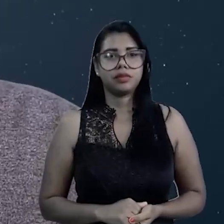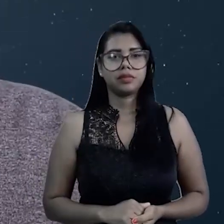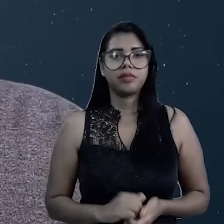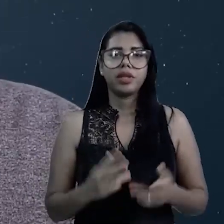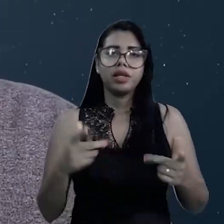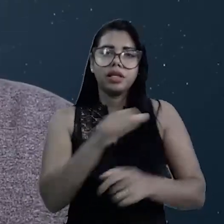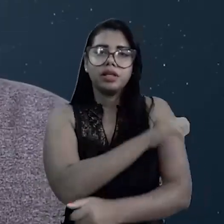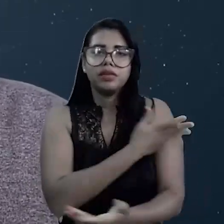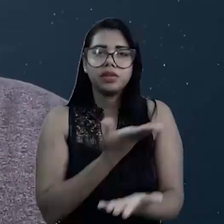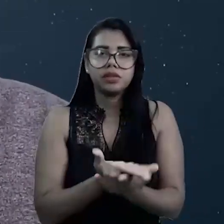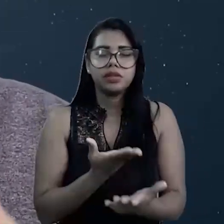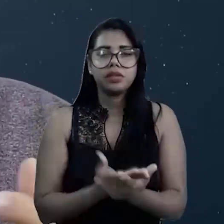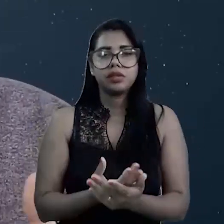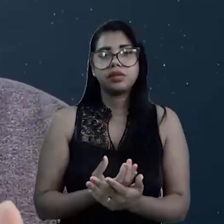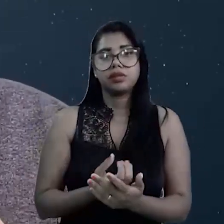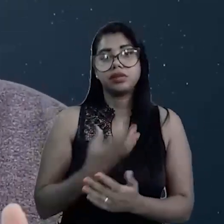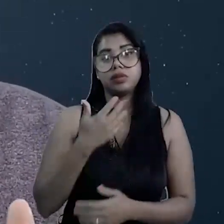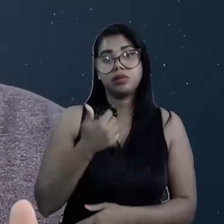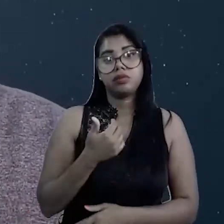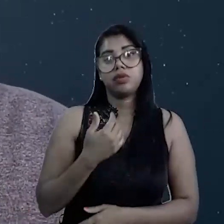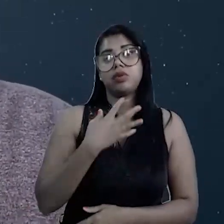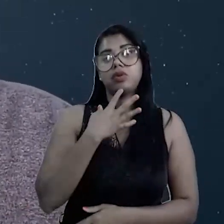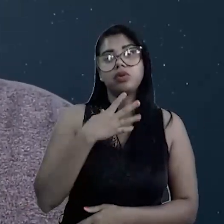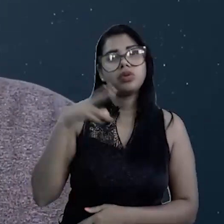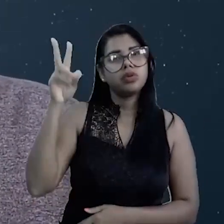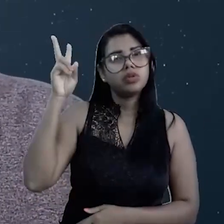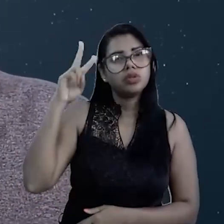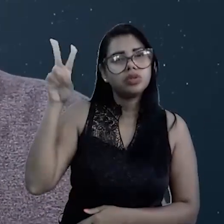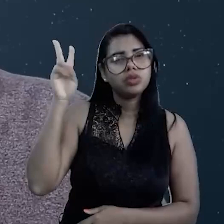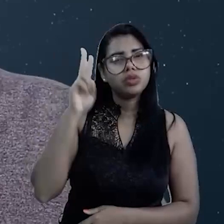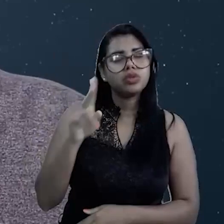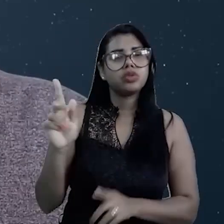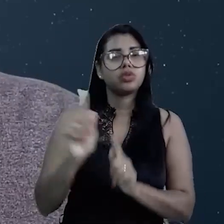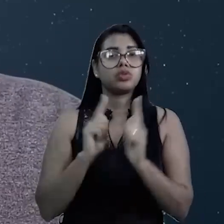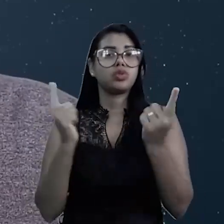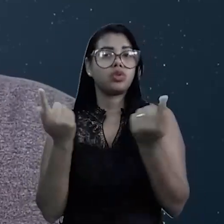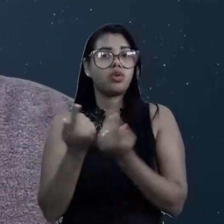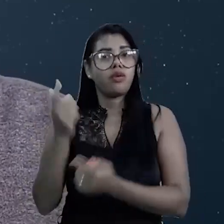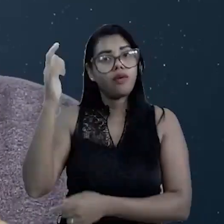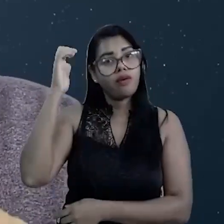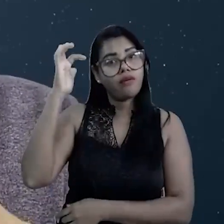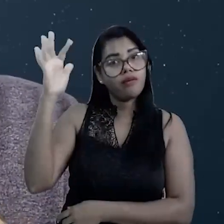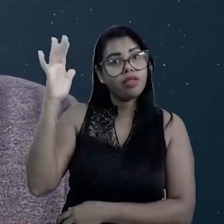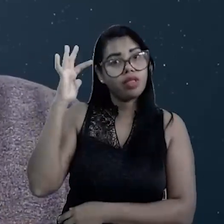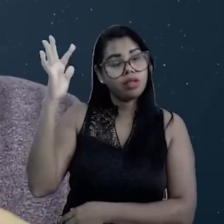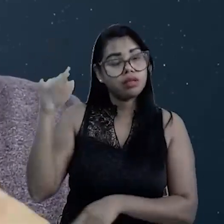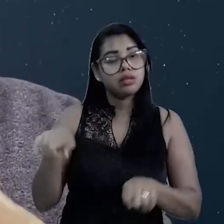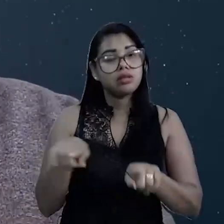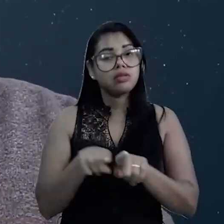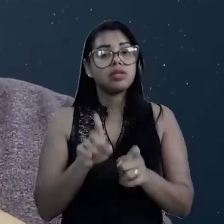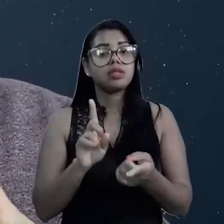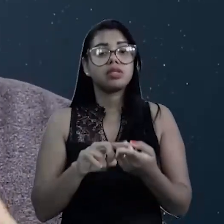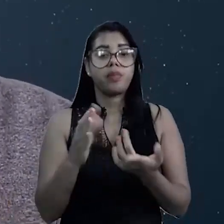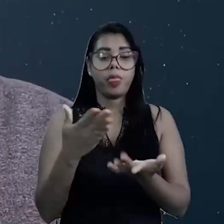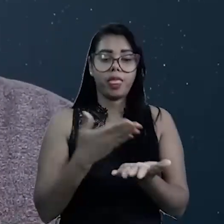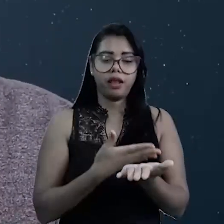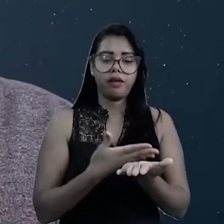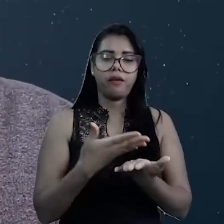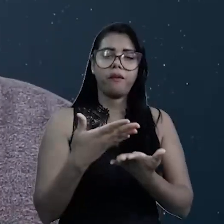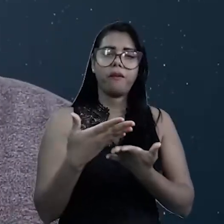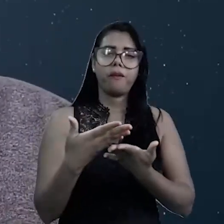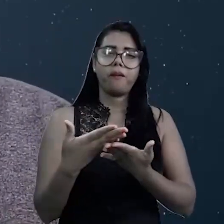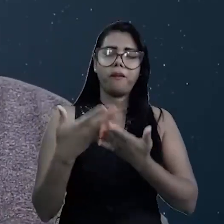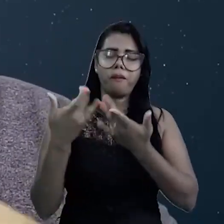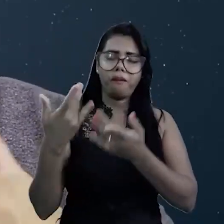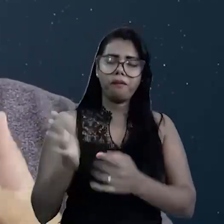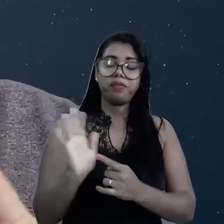bom conhecimento histórico, né, geográfico, sociológico, filosófico, e aí ele começa a expor bastante. Né?